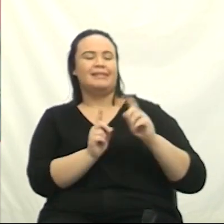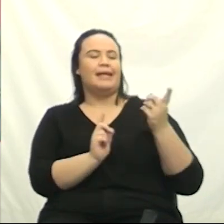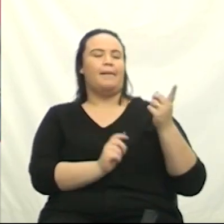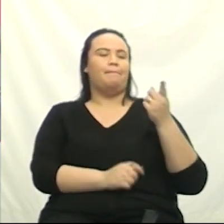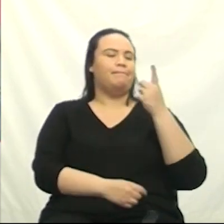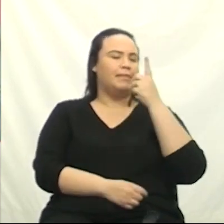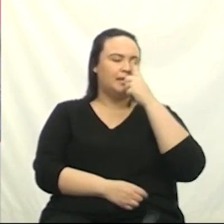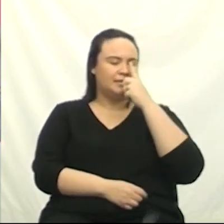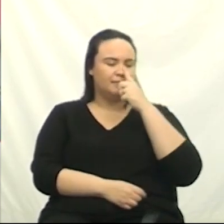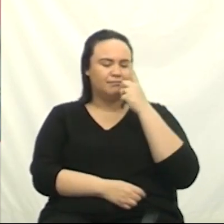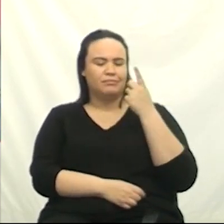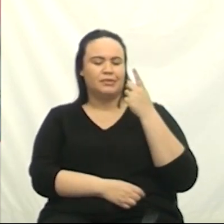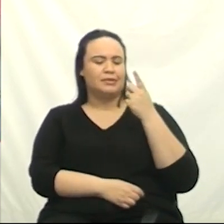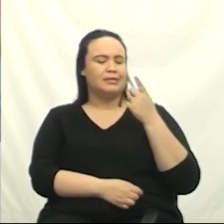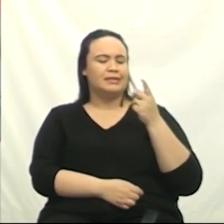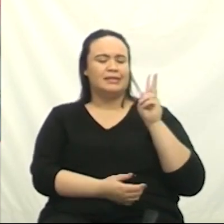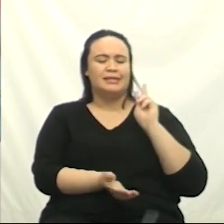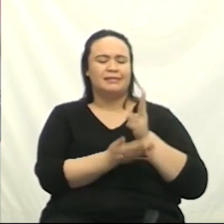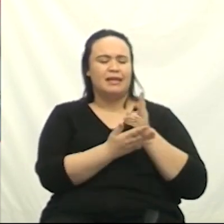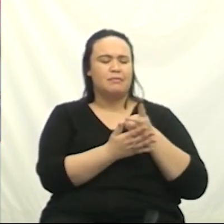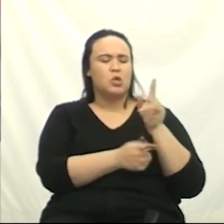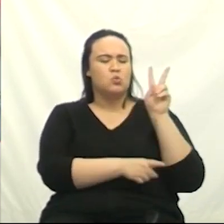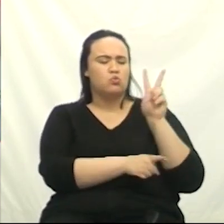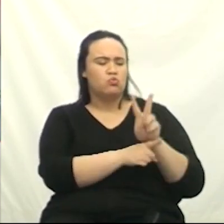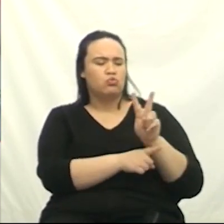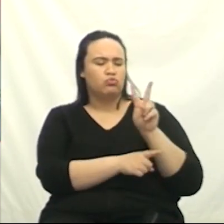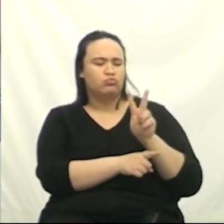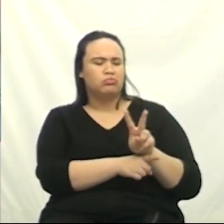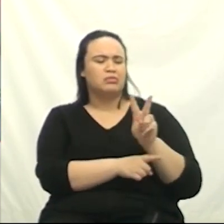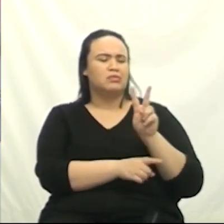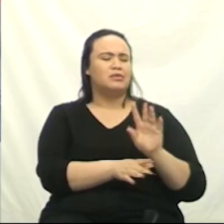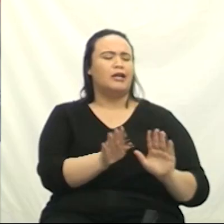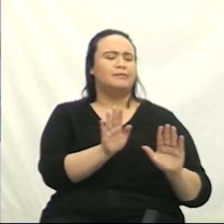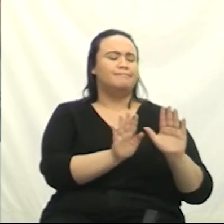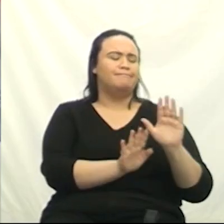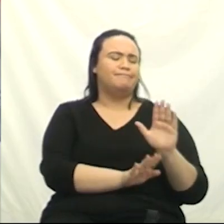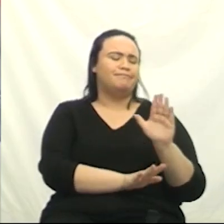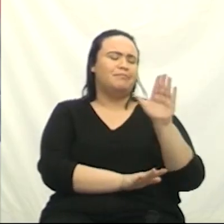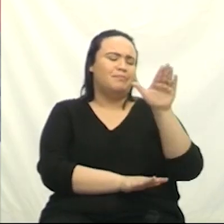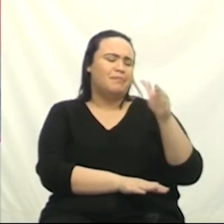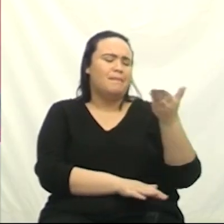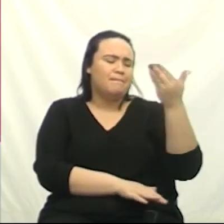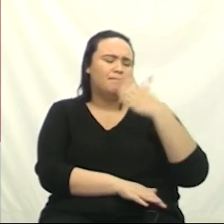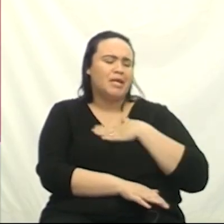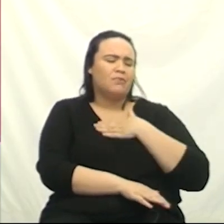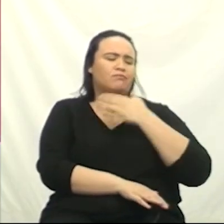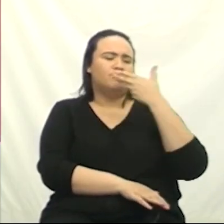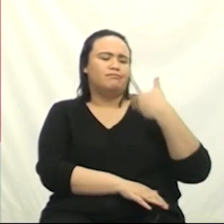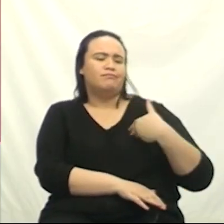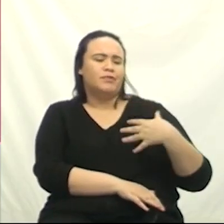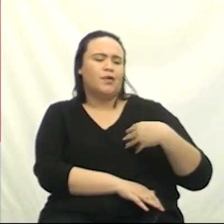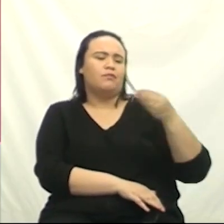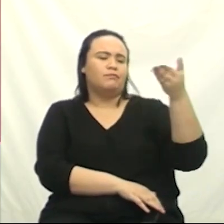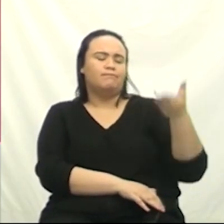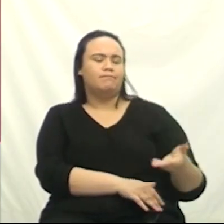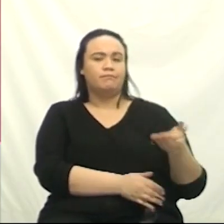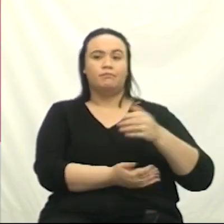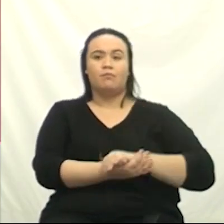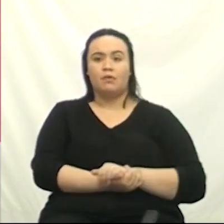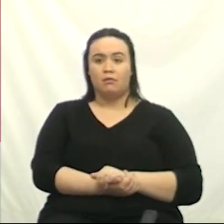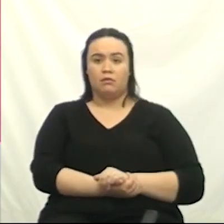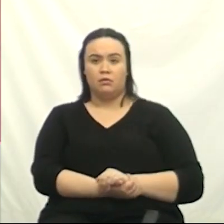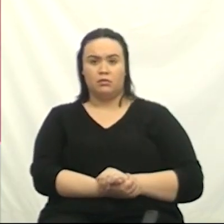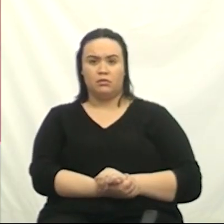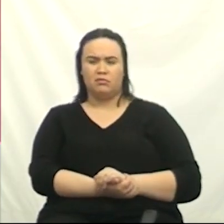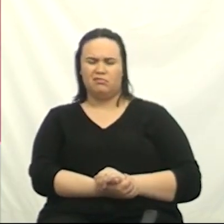o filho nunca envelhece sempre vai ser o menino é menina né e aí você vê um